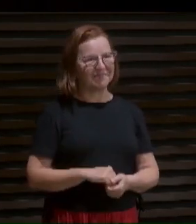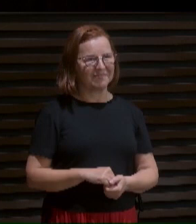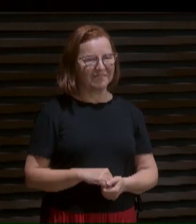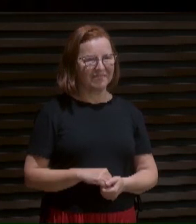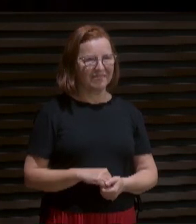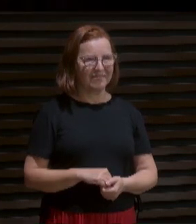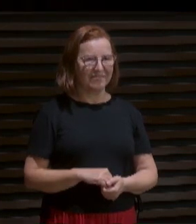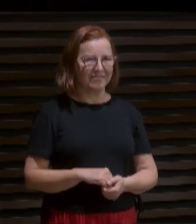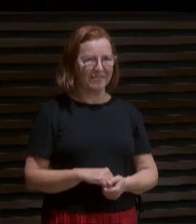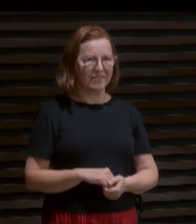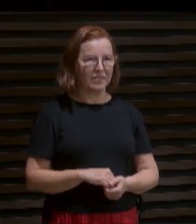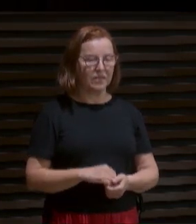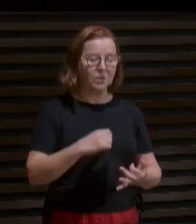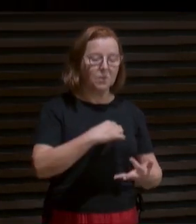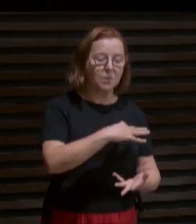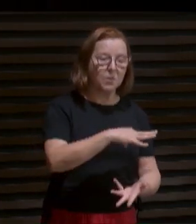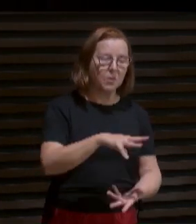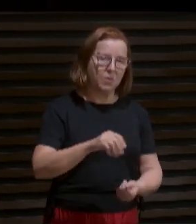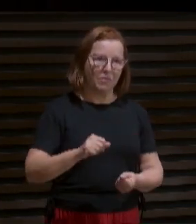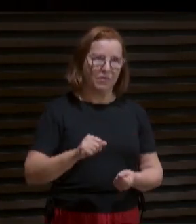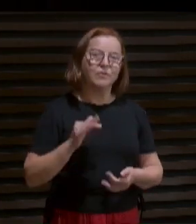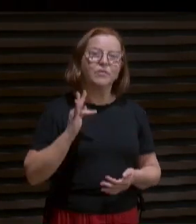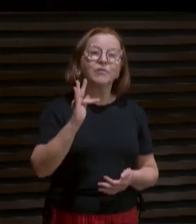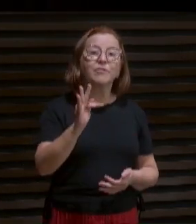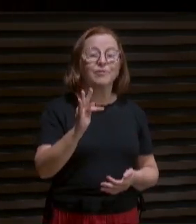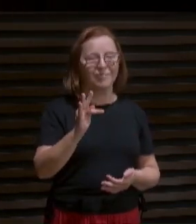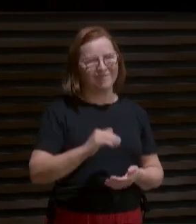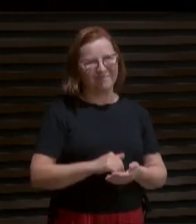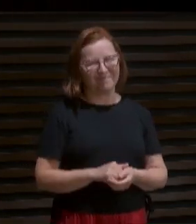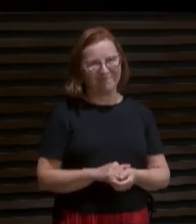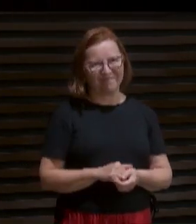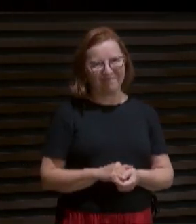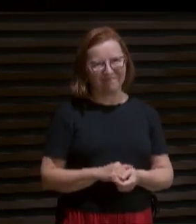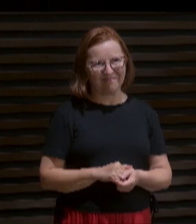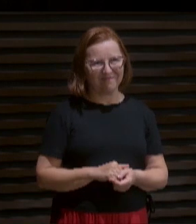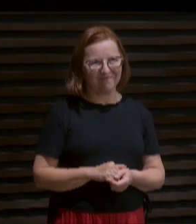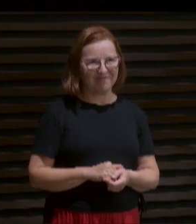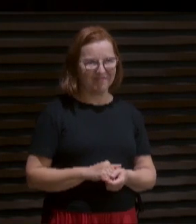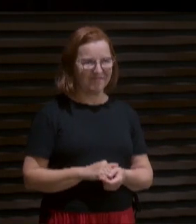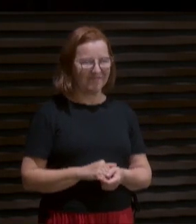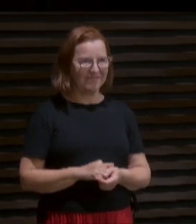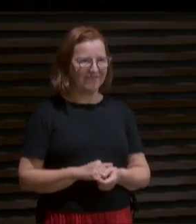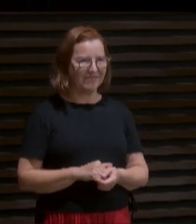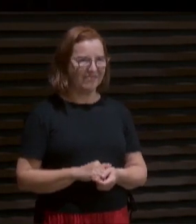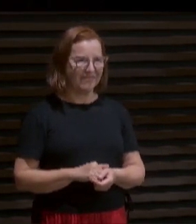para onde o mundo vai caminhando? Papa Bento descansou